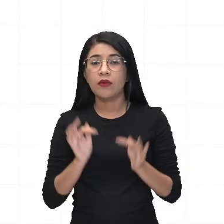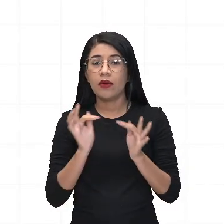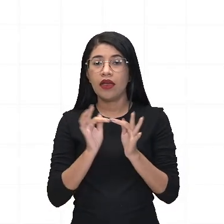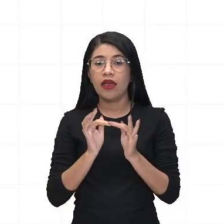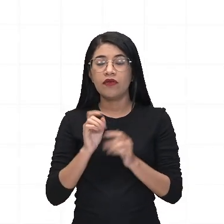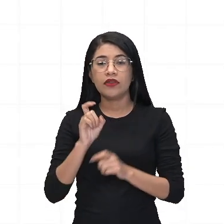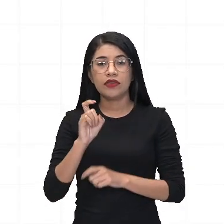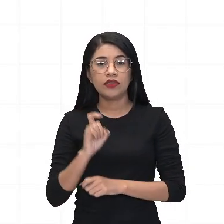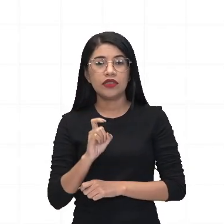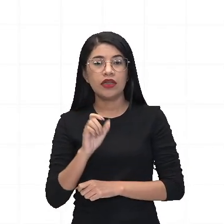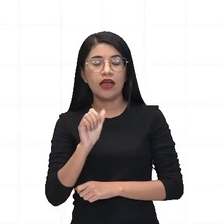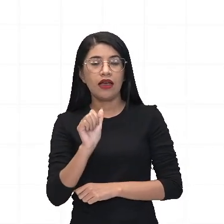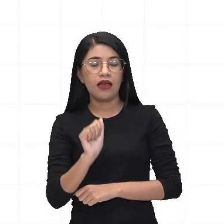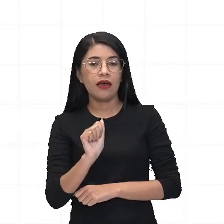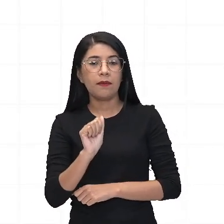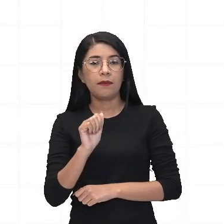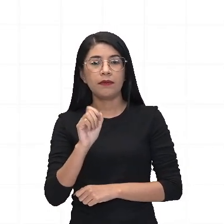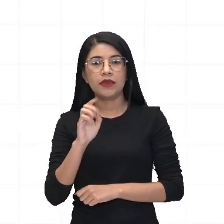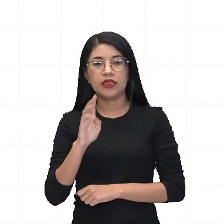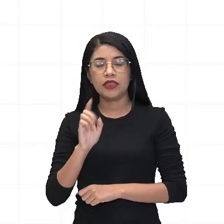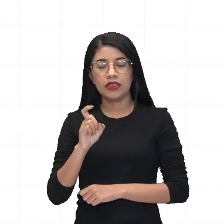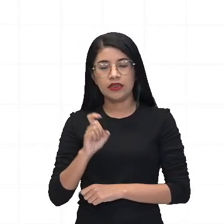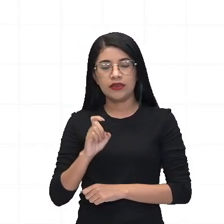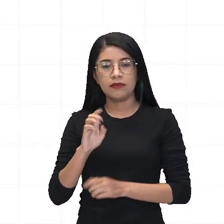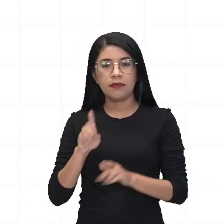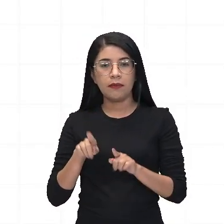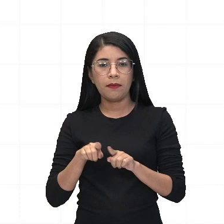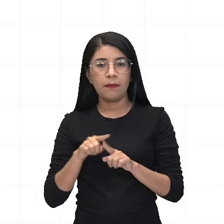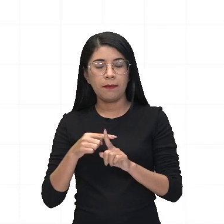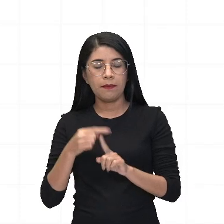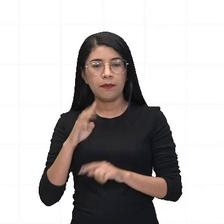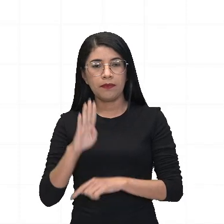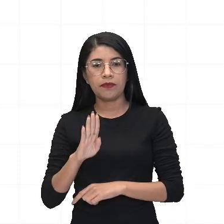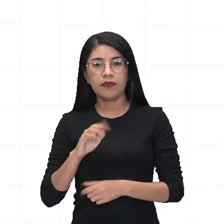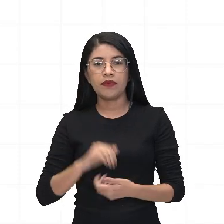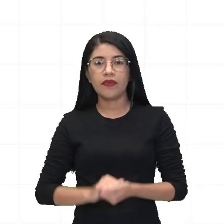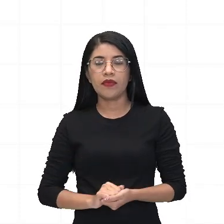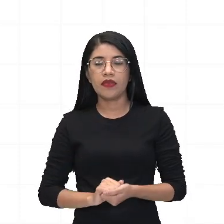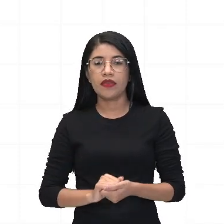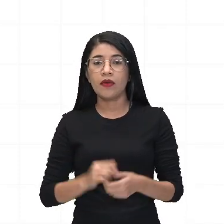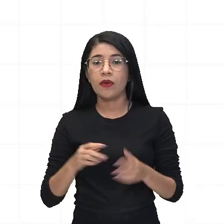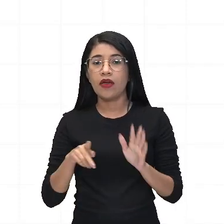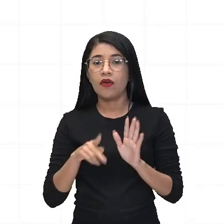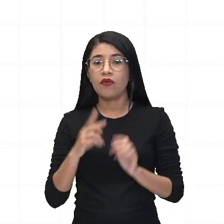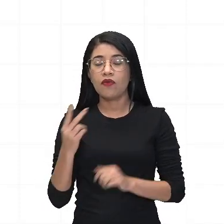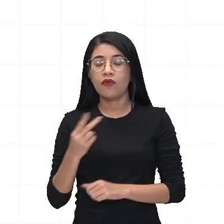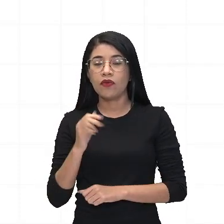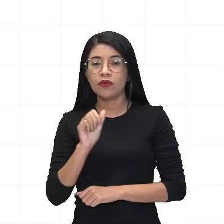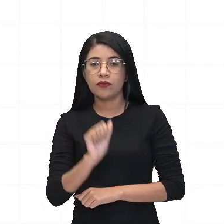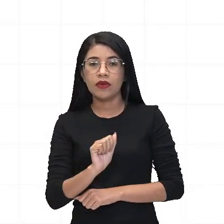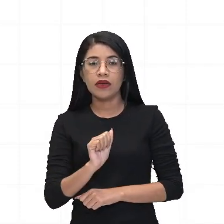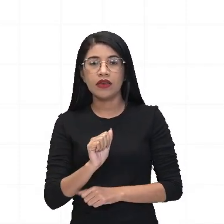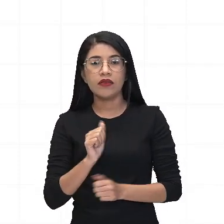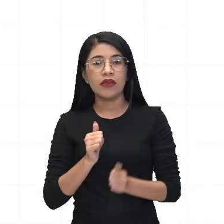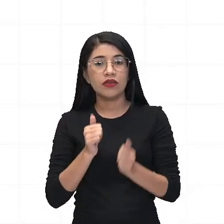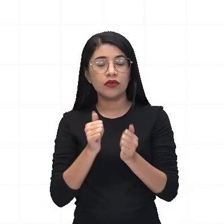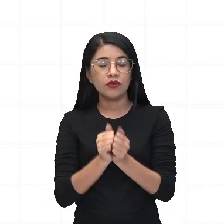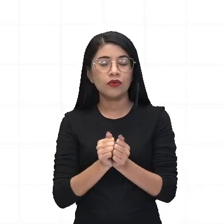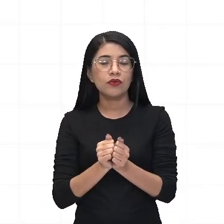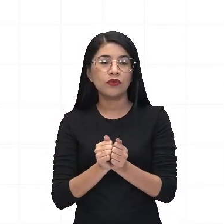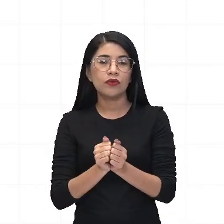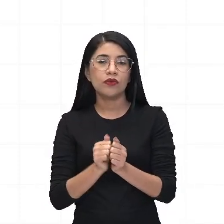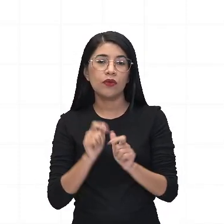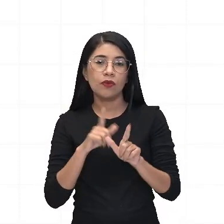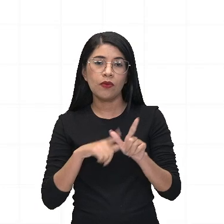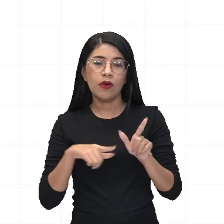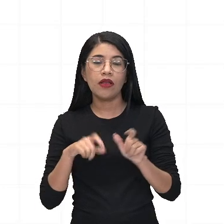é igual a ax mais b. O coeficiente angular é o valor do a, né? Esse valor que vai acompanhar essa